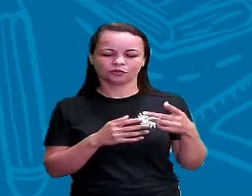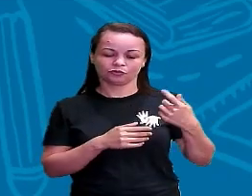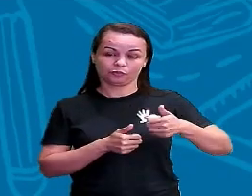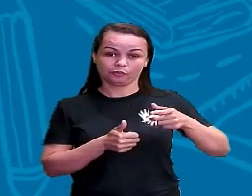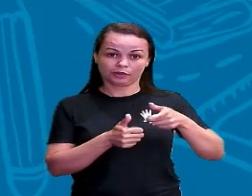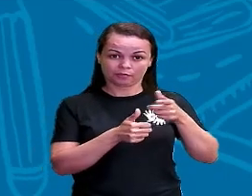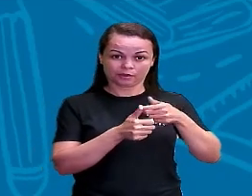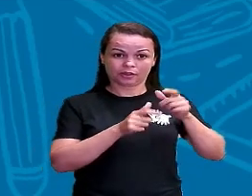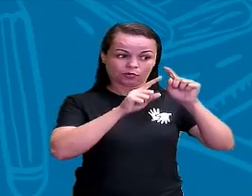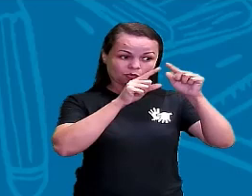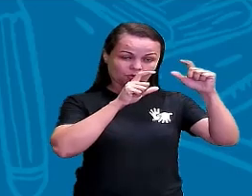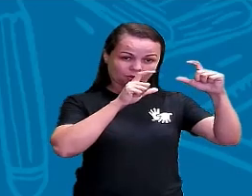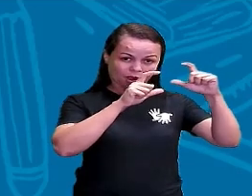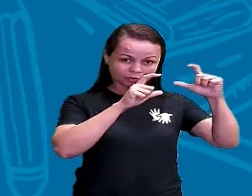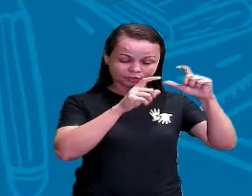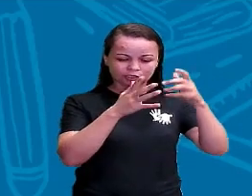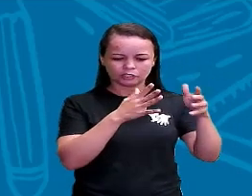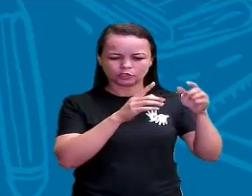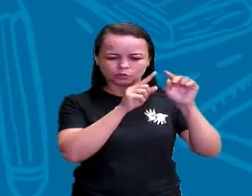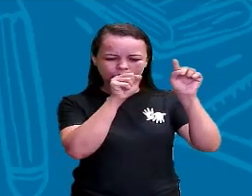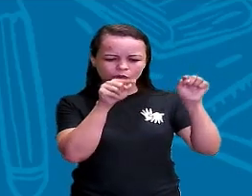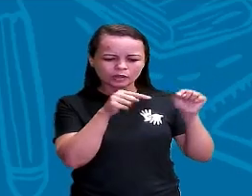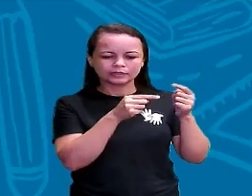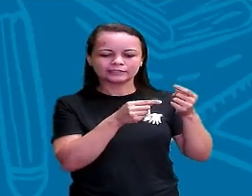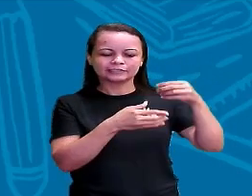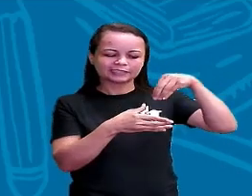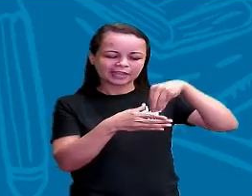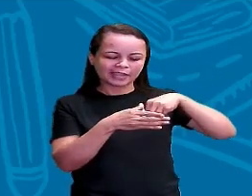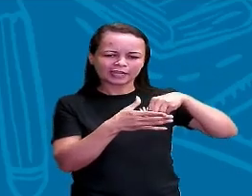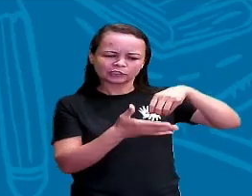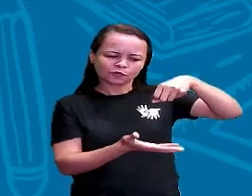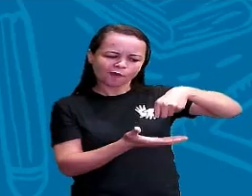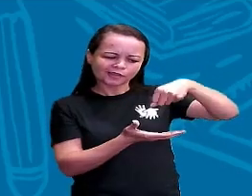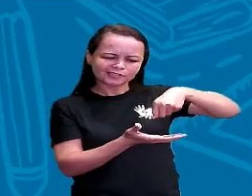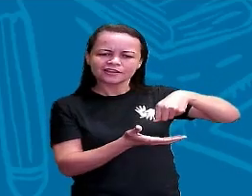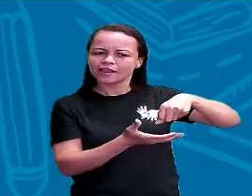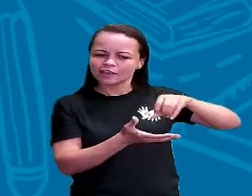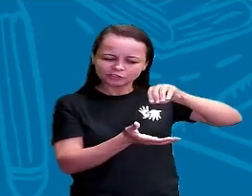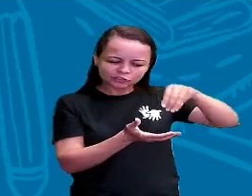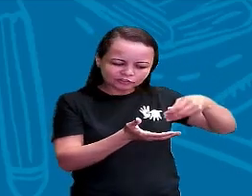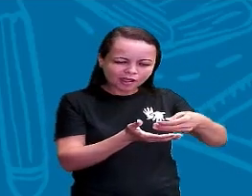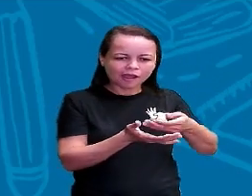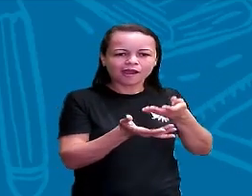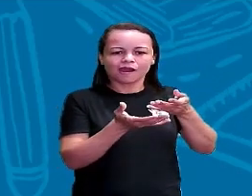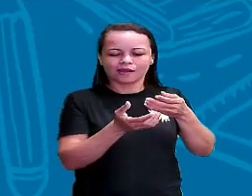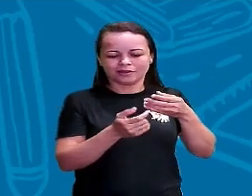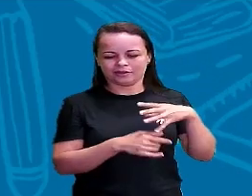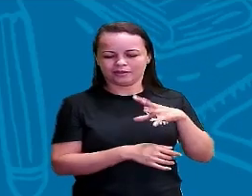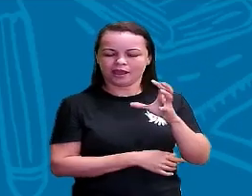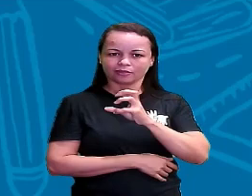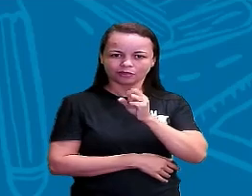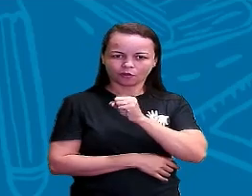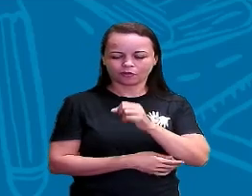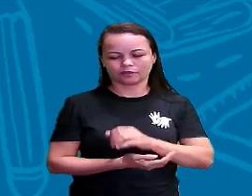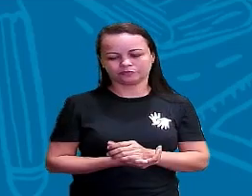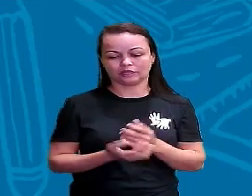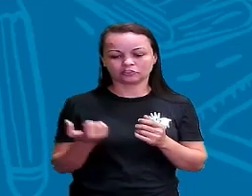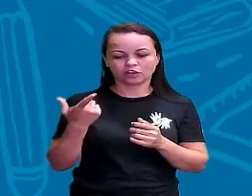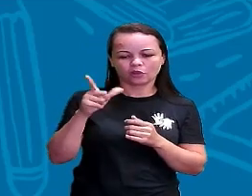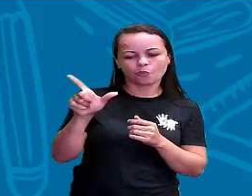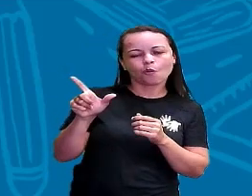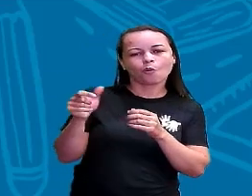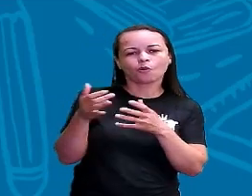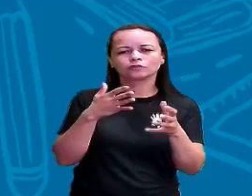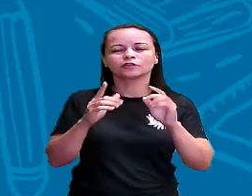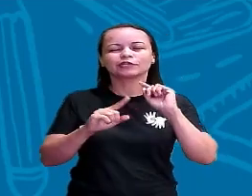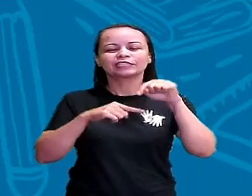aí, ó, o personagem dentro de uma cesta, né? Dizendo que adora essa cesta aí, que seu amiguinho. Já o outro, depois aí